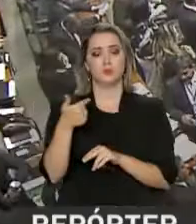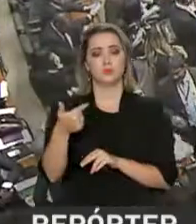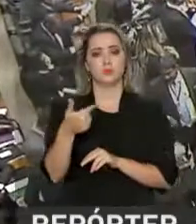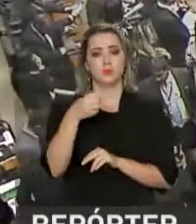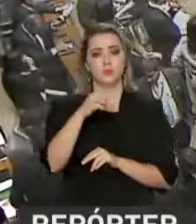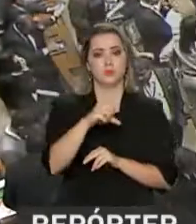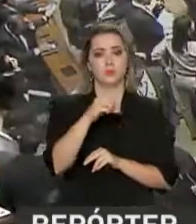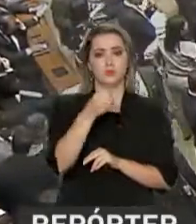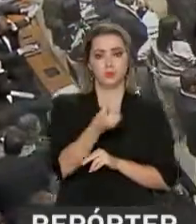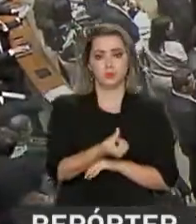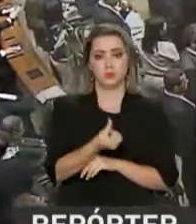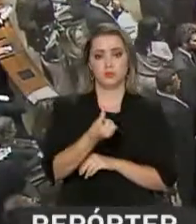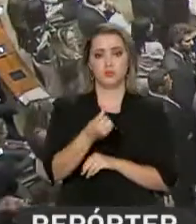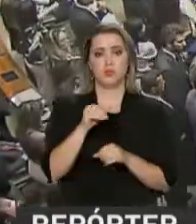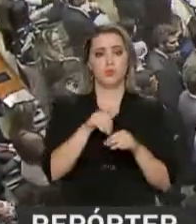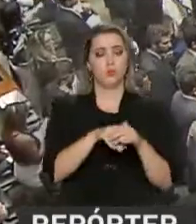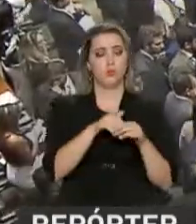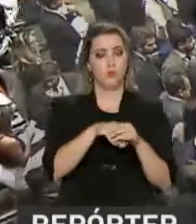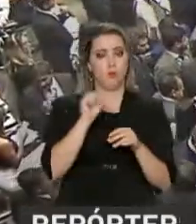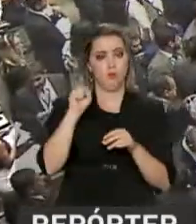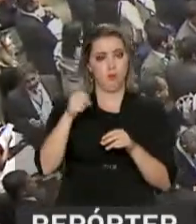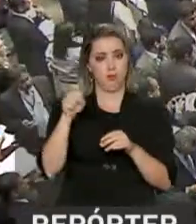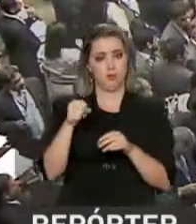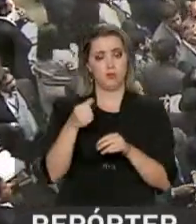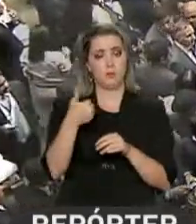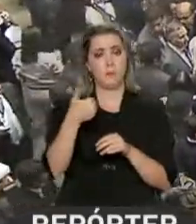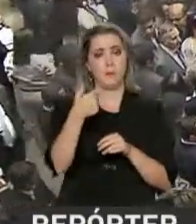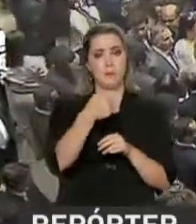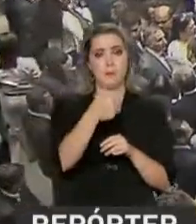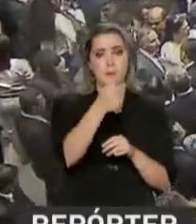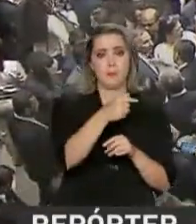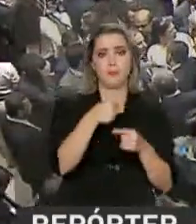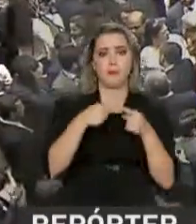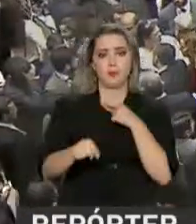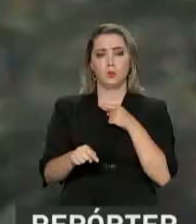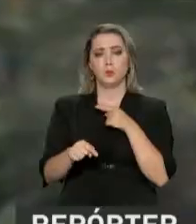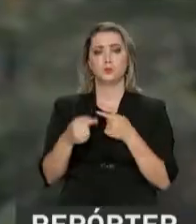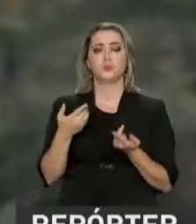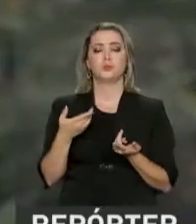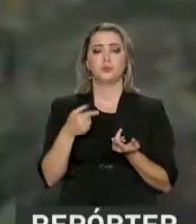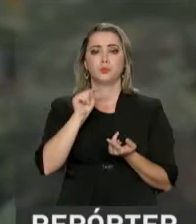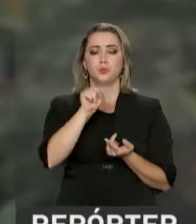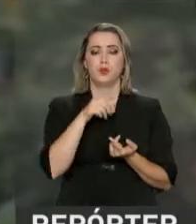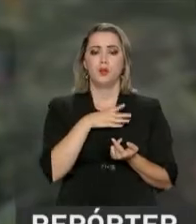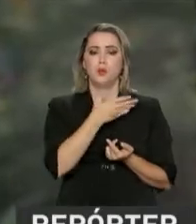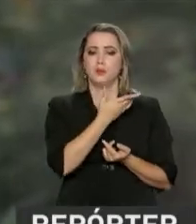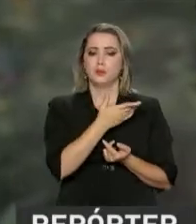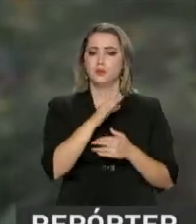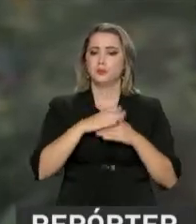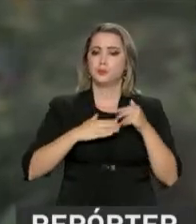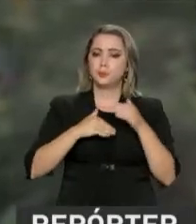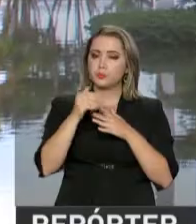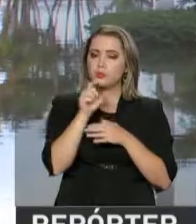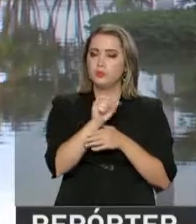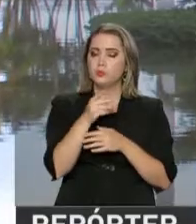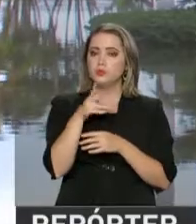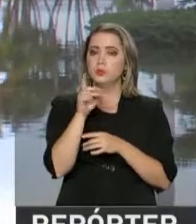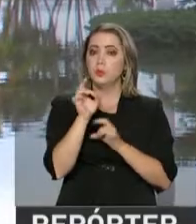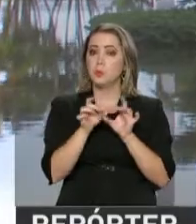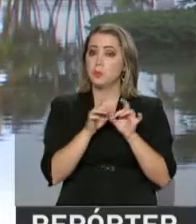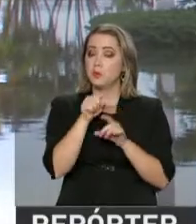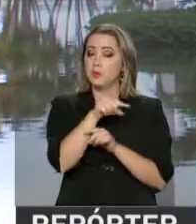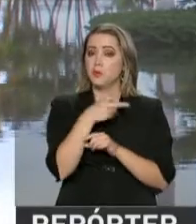296 votos favoráveis e 177 contrários para este especialista a reforma